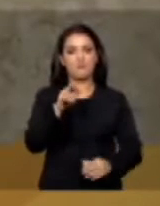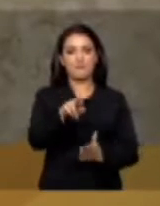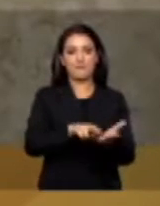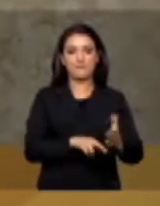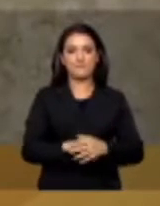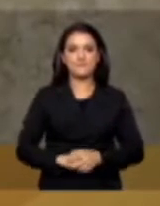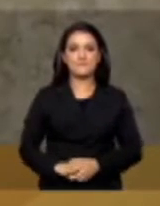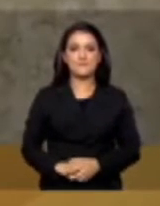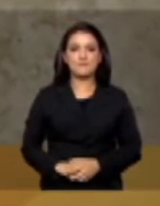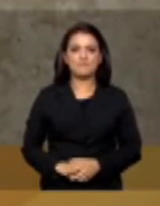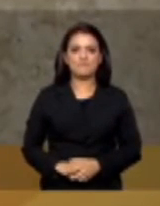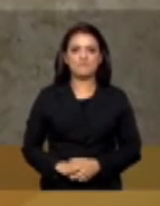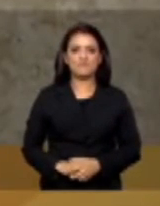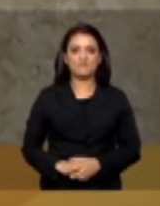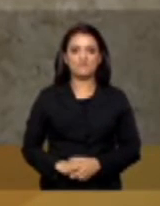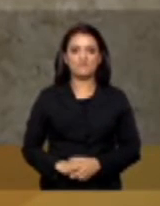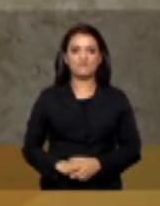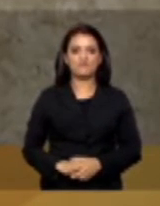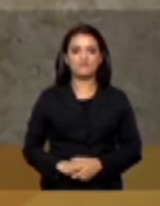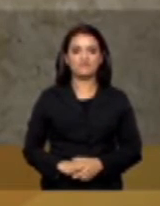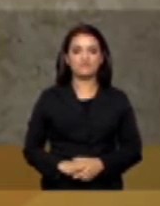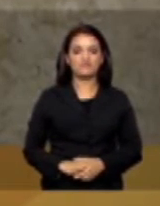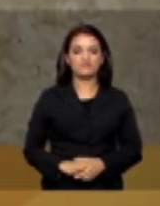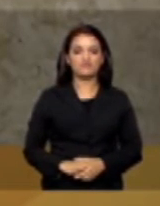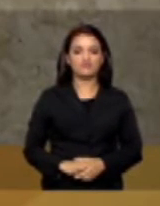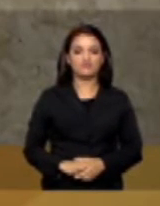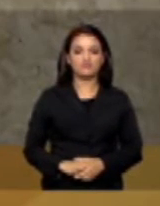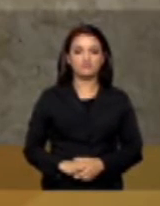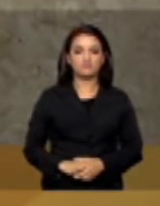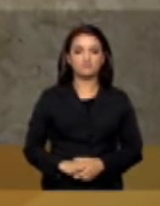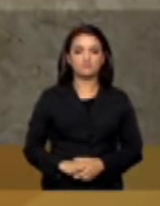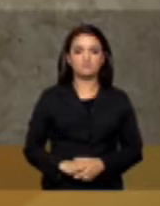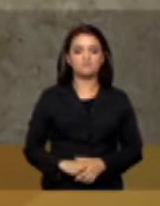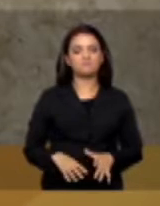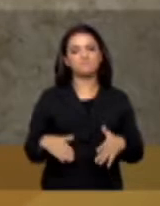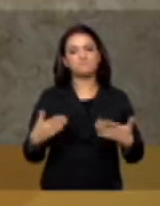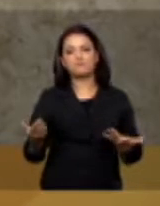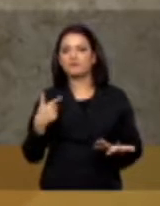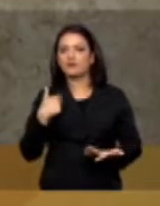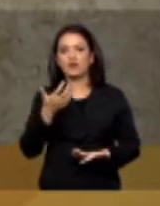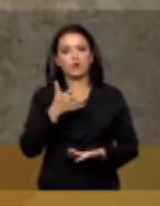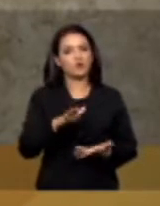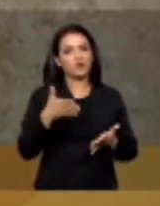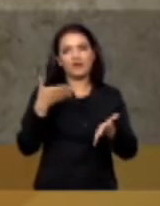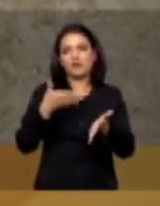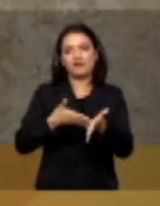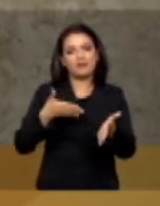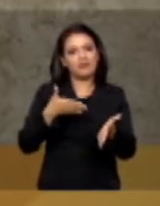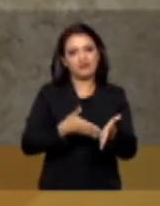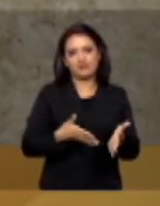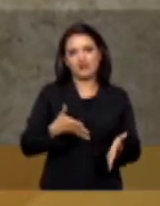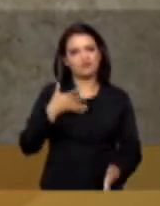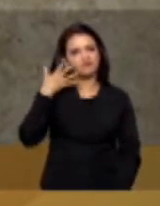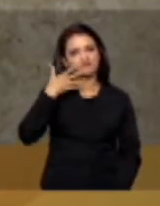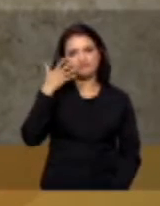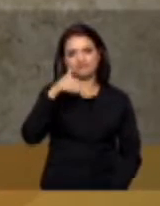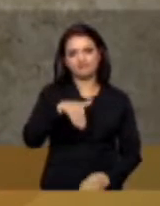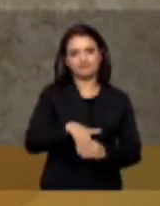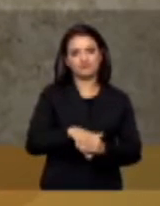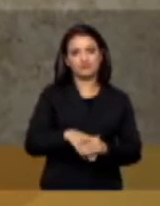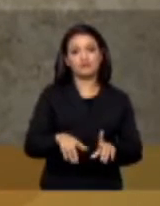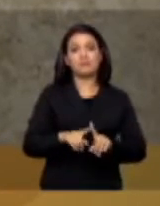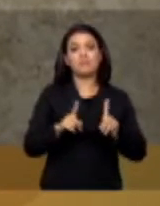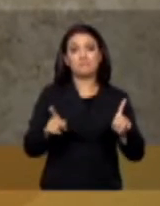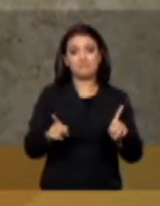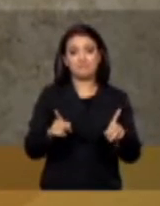Senhores ministros, eu não gostaria de cercear qualquer dos senhores na exposição dos seus votos, mas, na verdade, nós